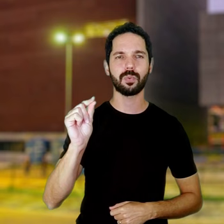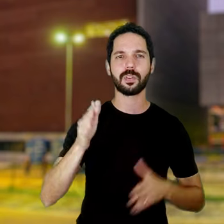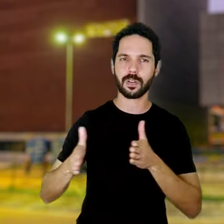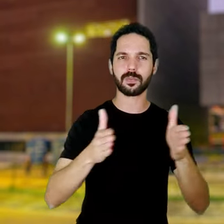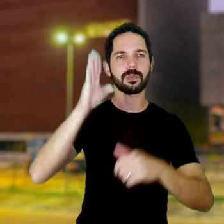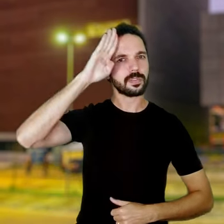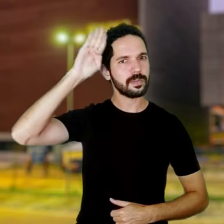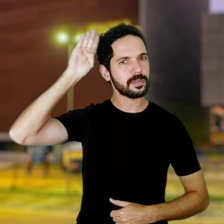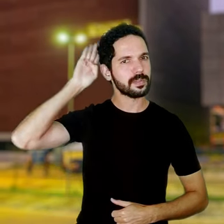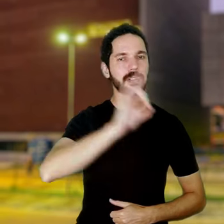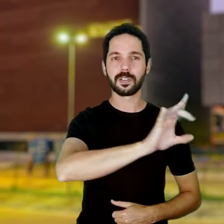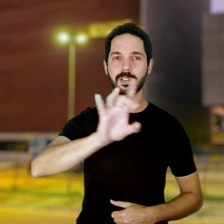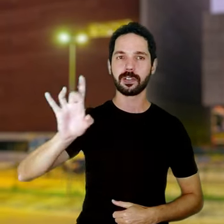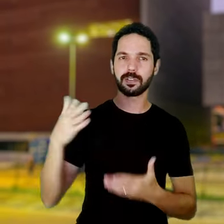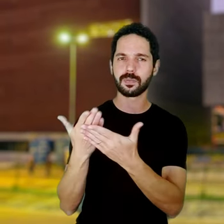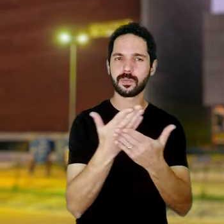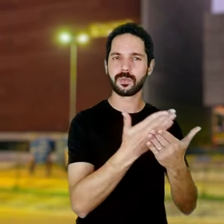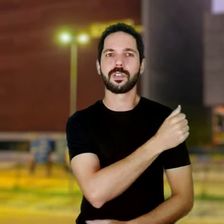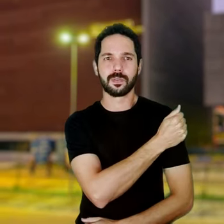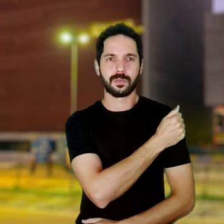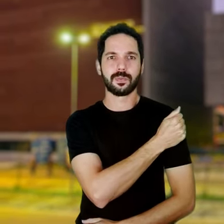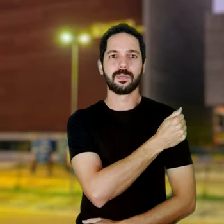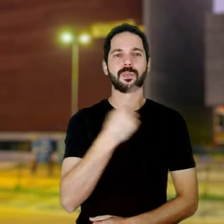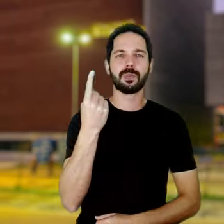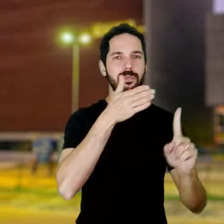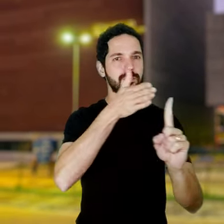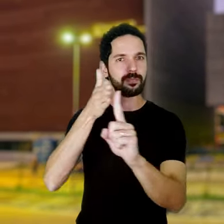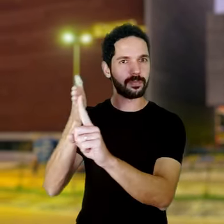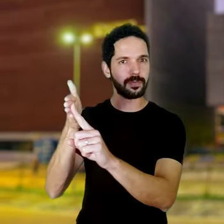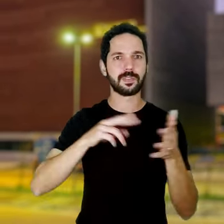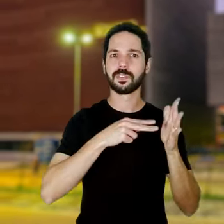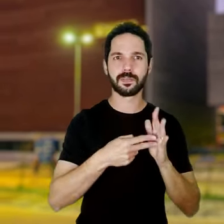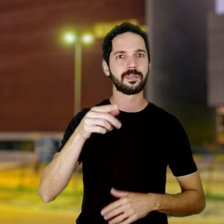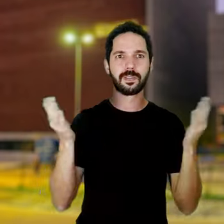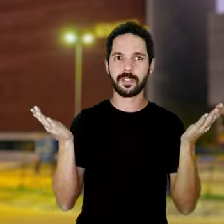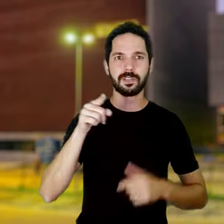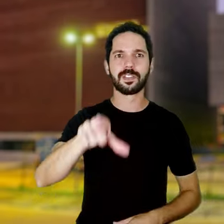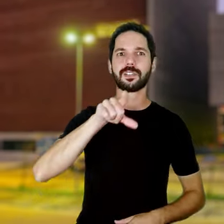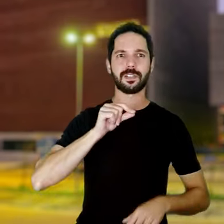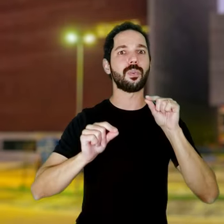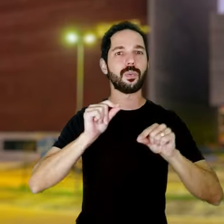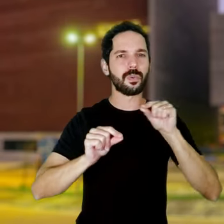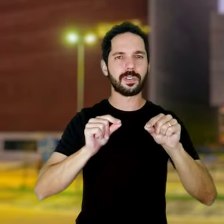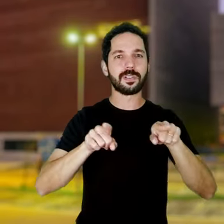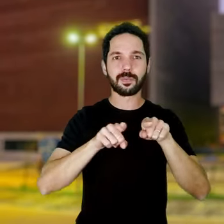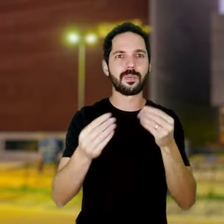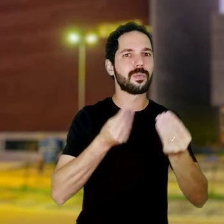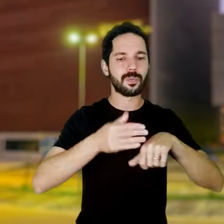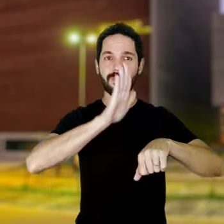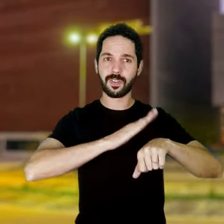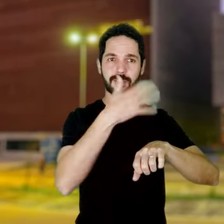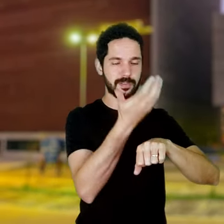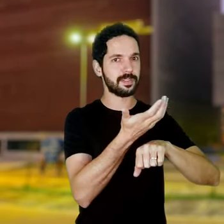a trajetória acadêmica de cada estudante é única. Ou seja, você decide o que e como fazer